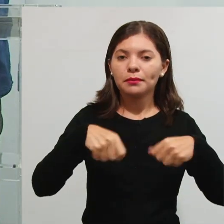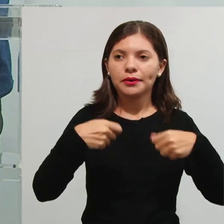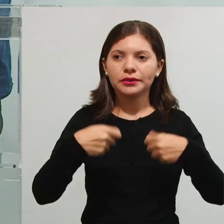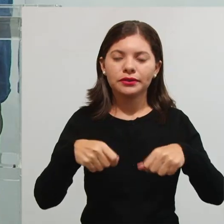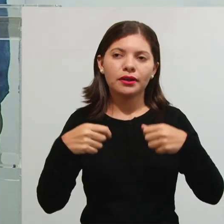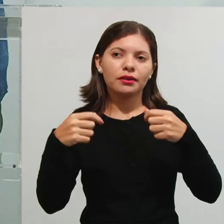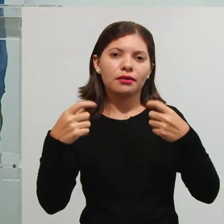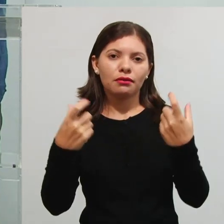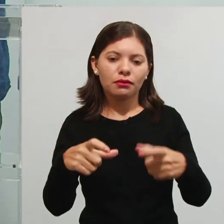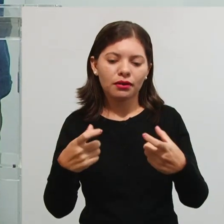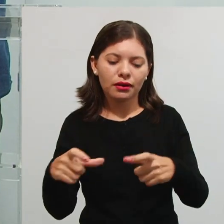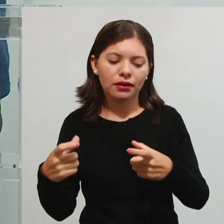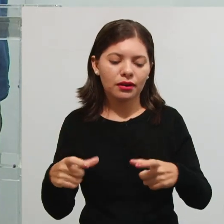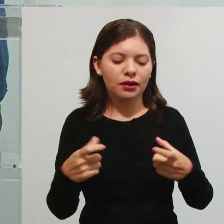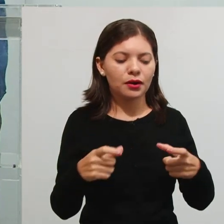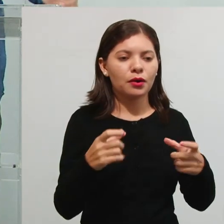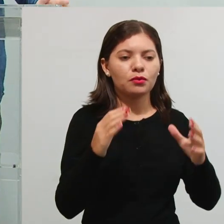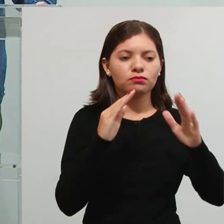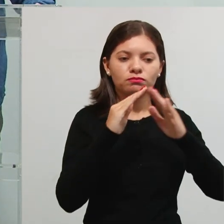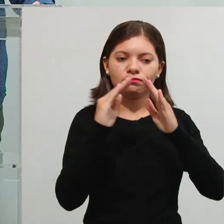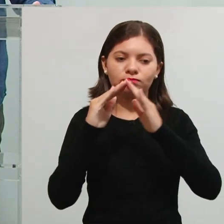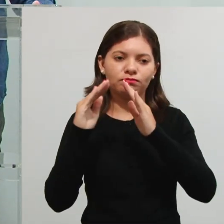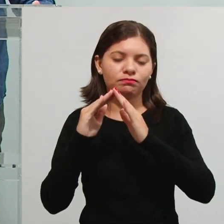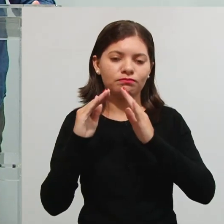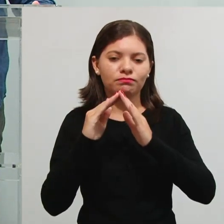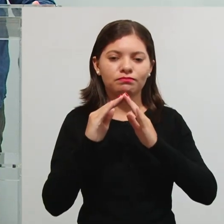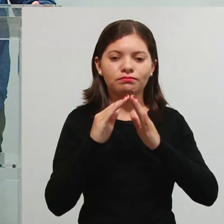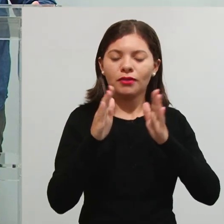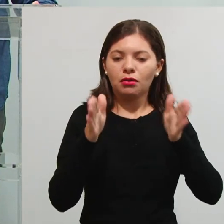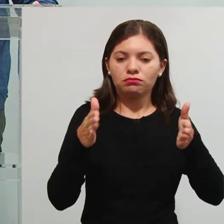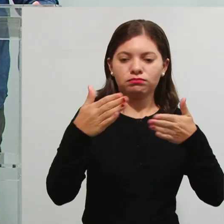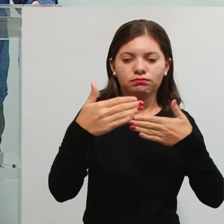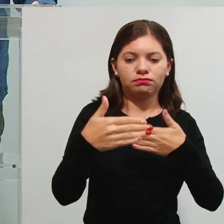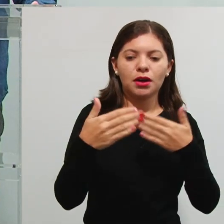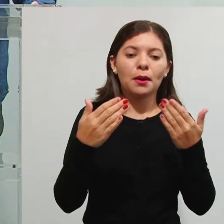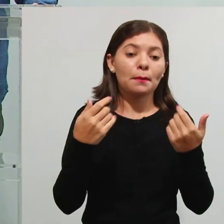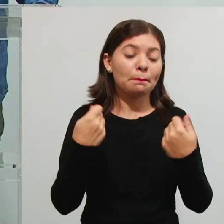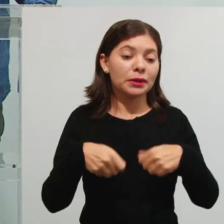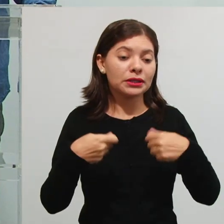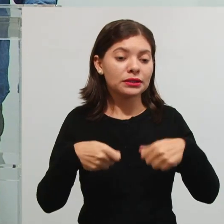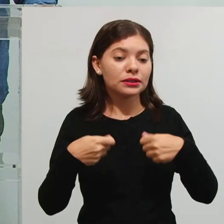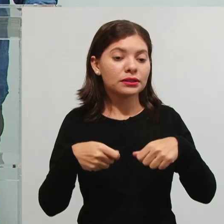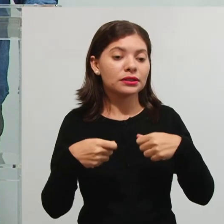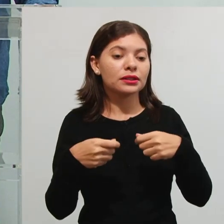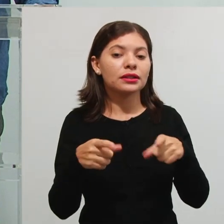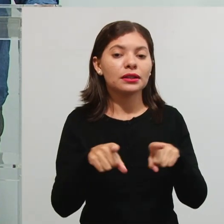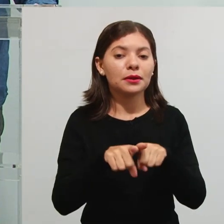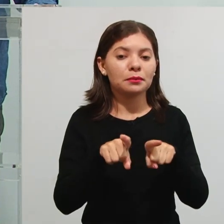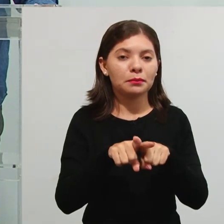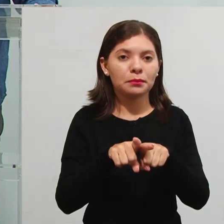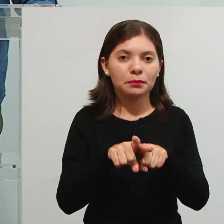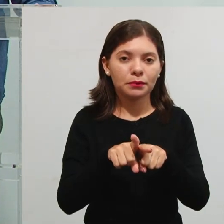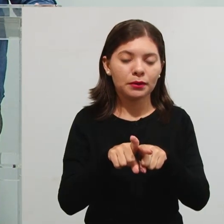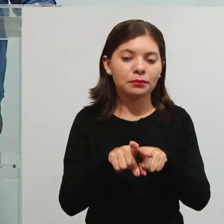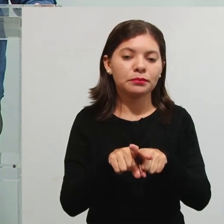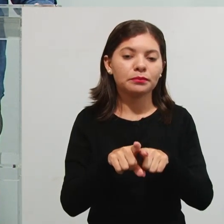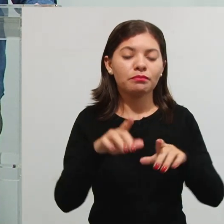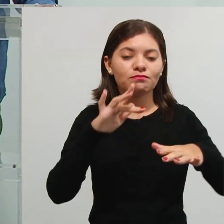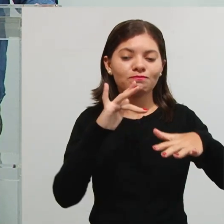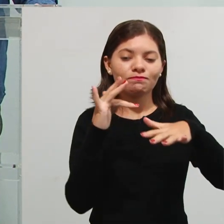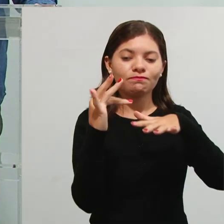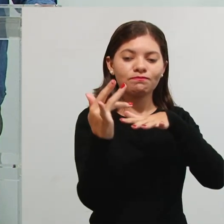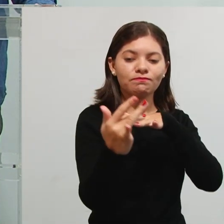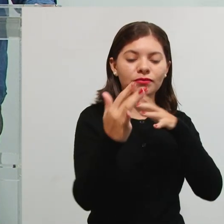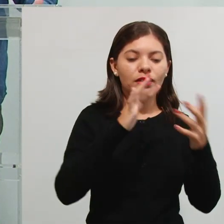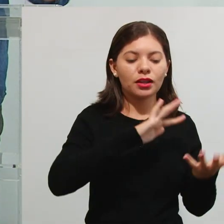físico, pode ser um estabelecimento que tem as quatro paredes, mas ela precisa estar também nas redes sociais. Ela precisa estar no